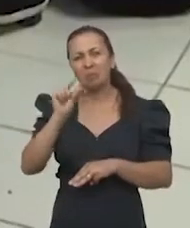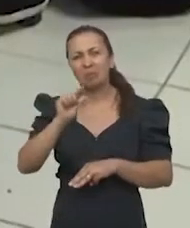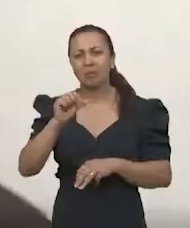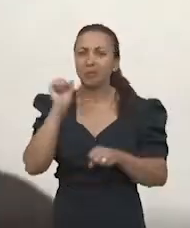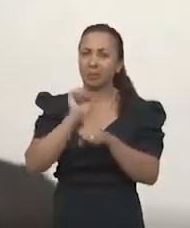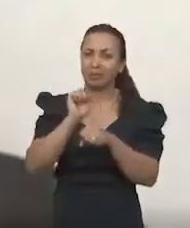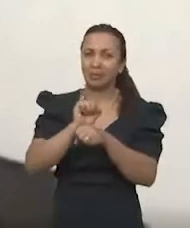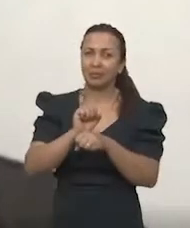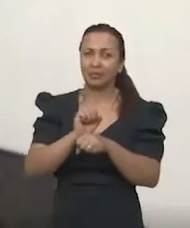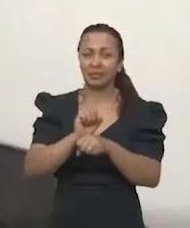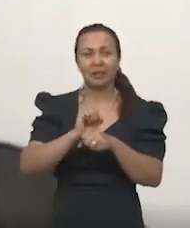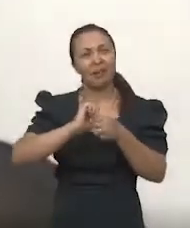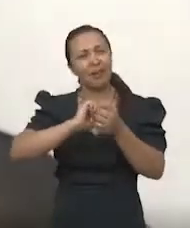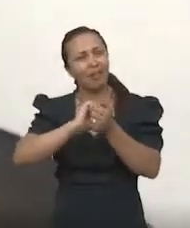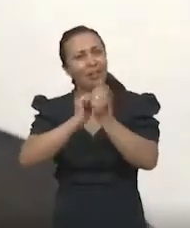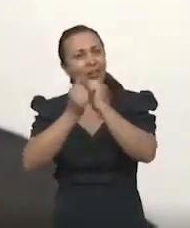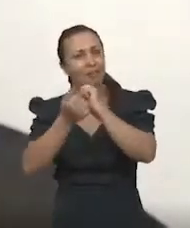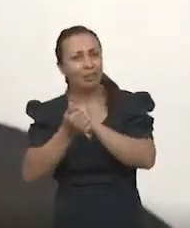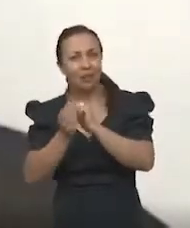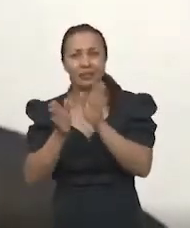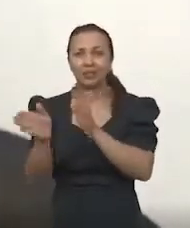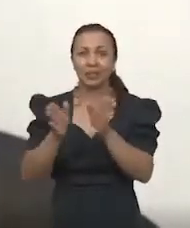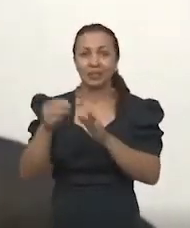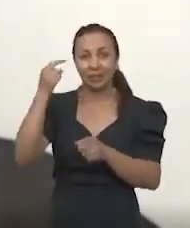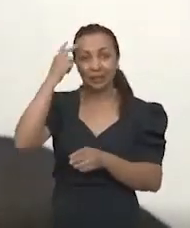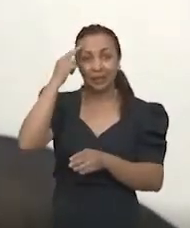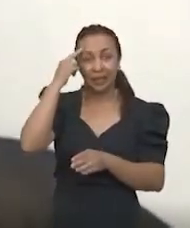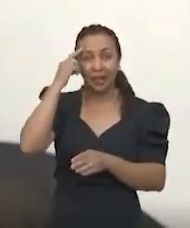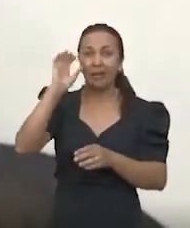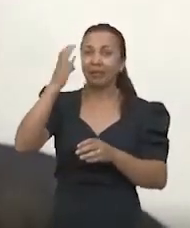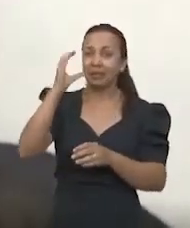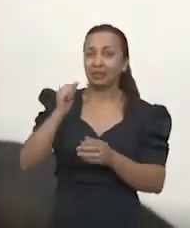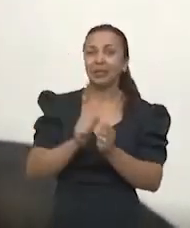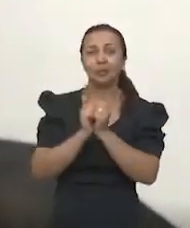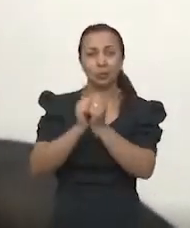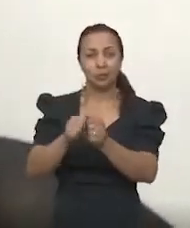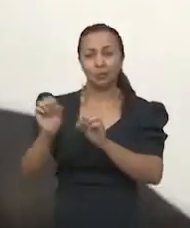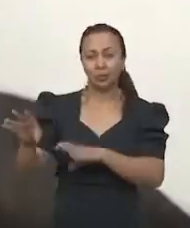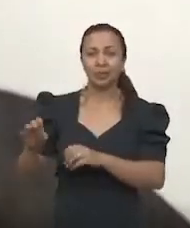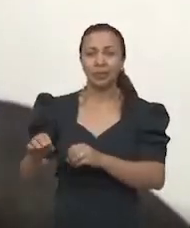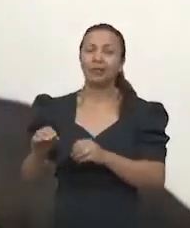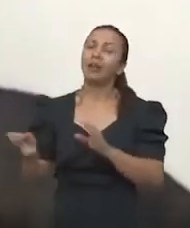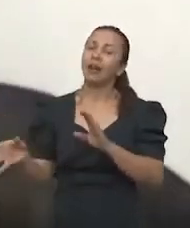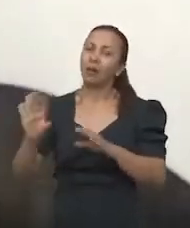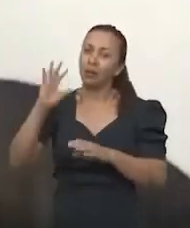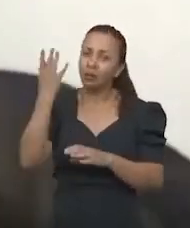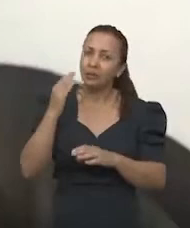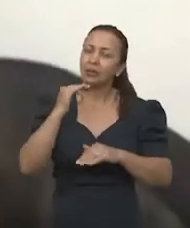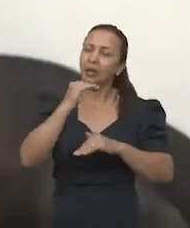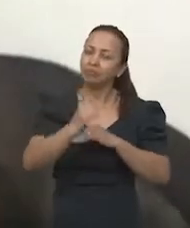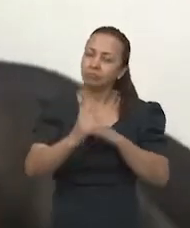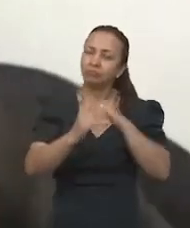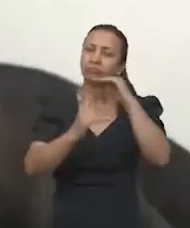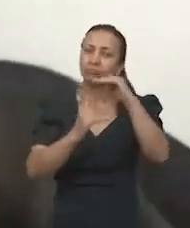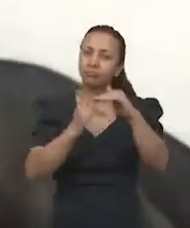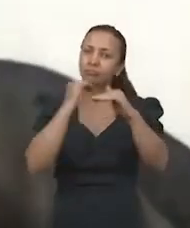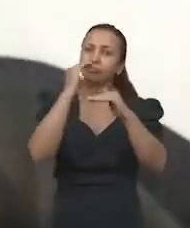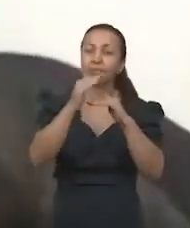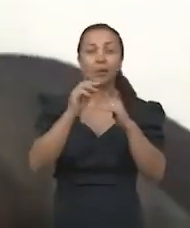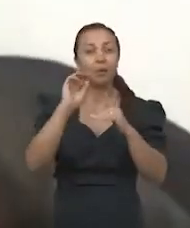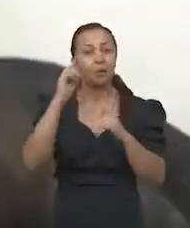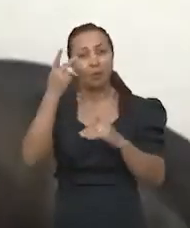esperado. Essa articulação entre neurociências e educação, ela vem sendo feita paulatinamente, né?